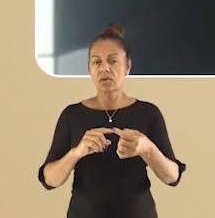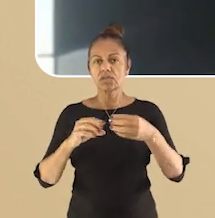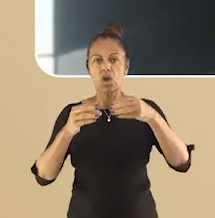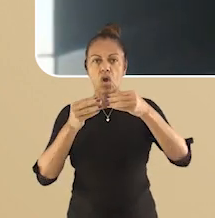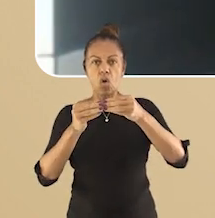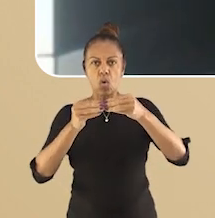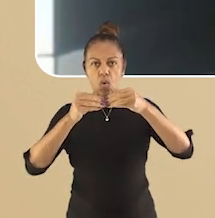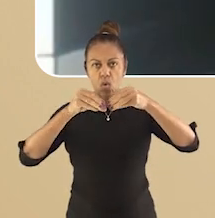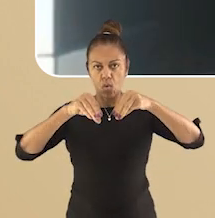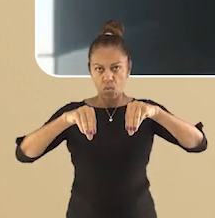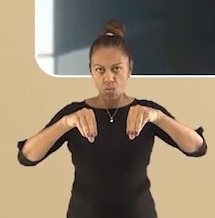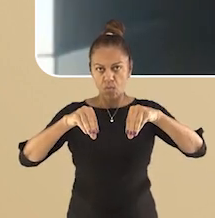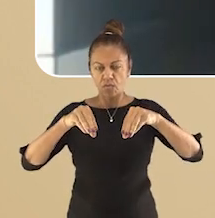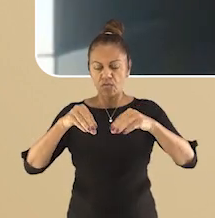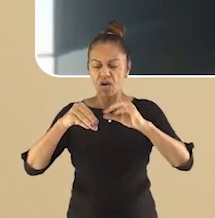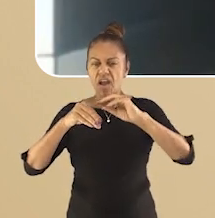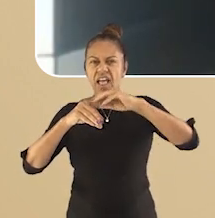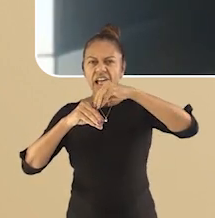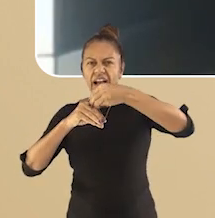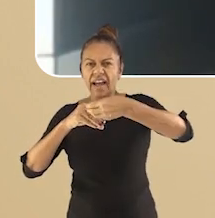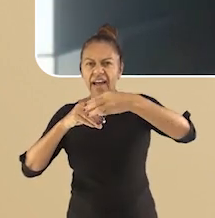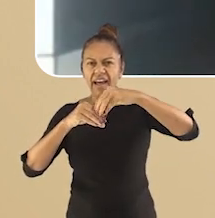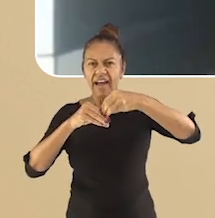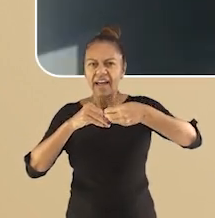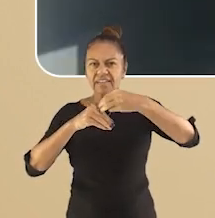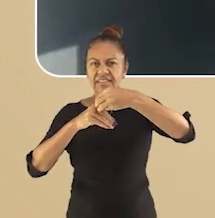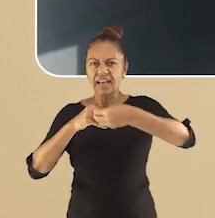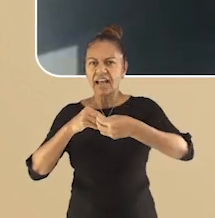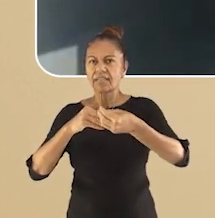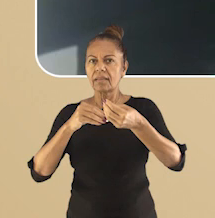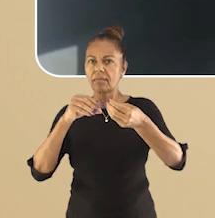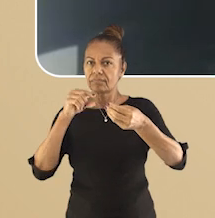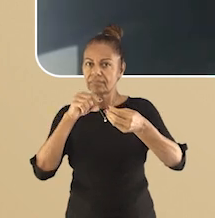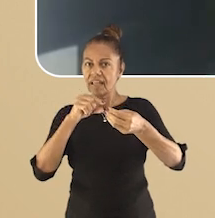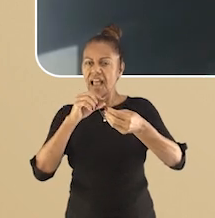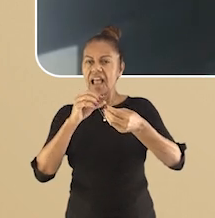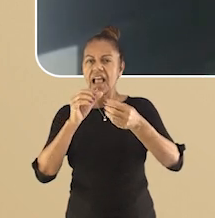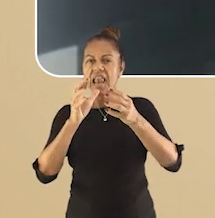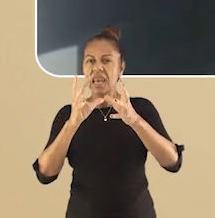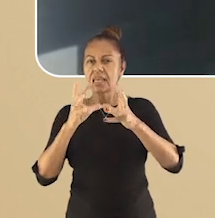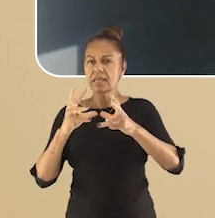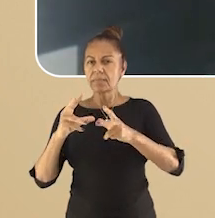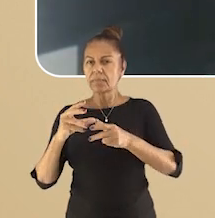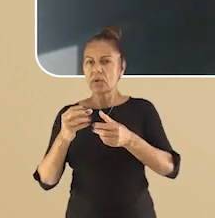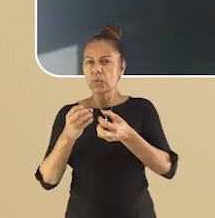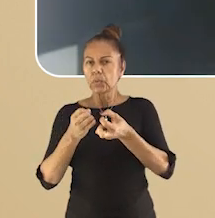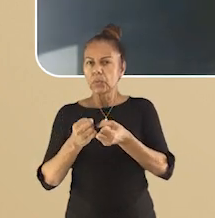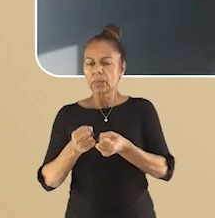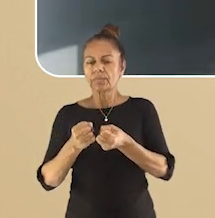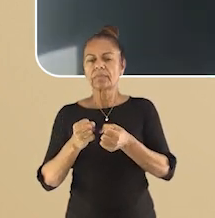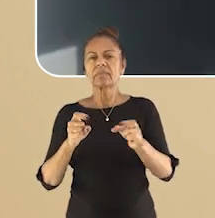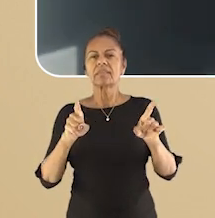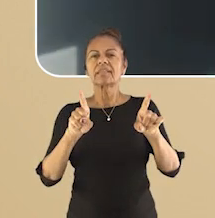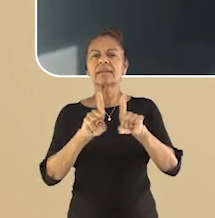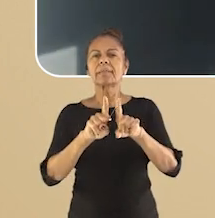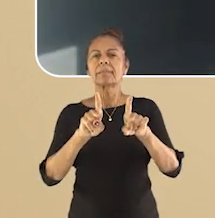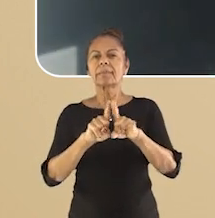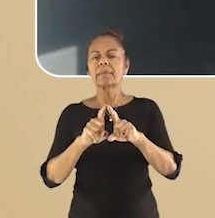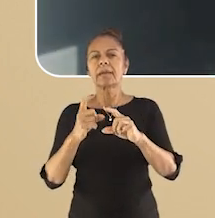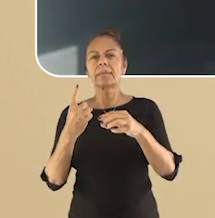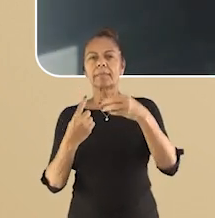um pouco de borra de café. Em seguida, casca de ovo, limpa e